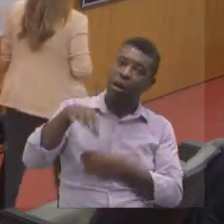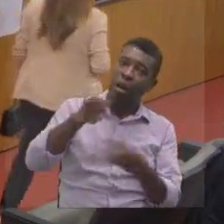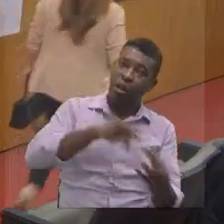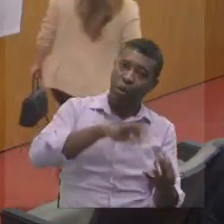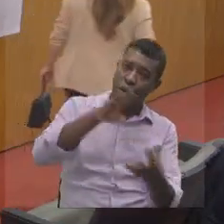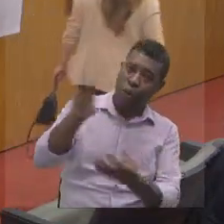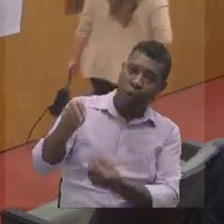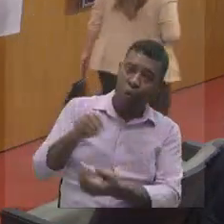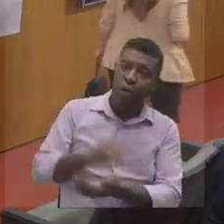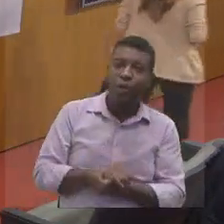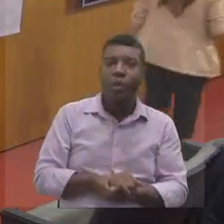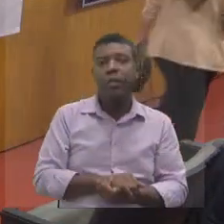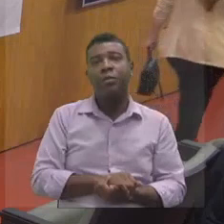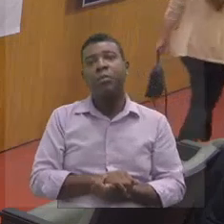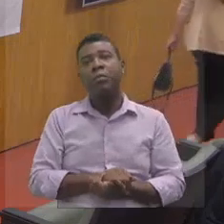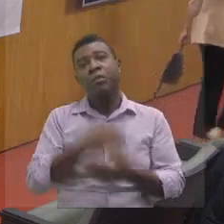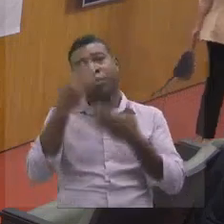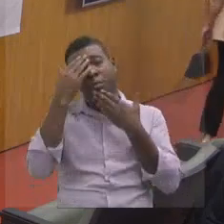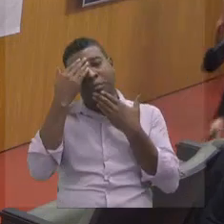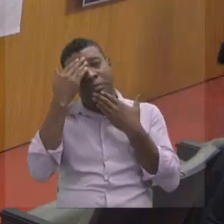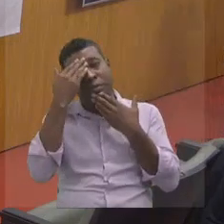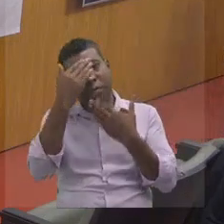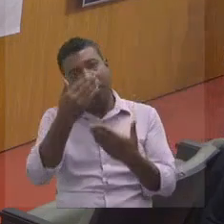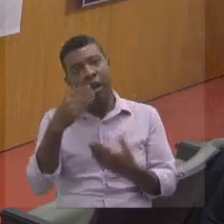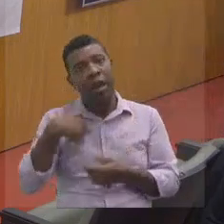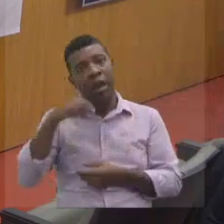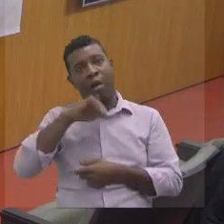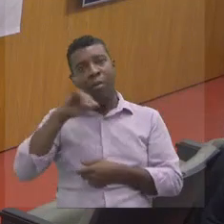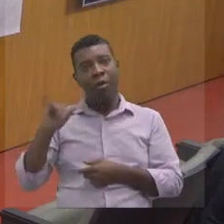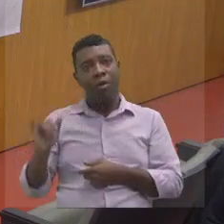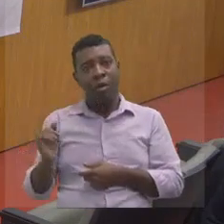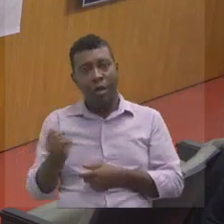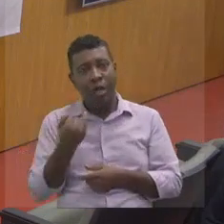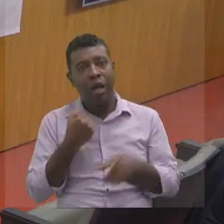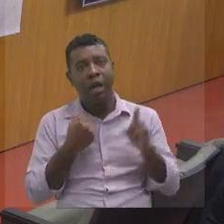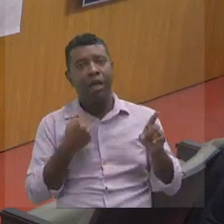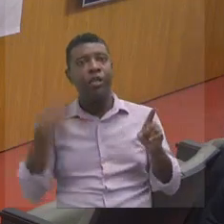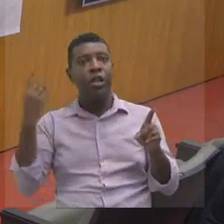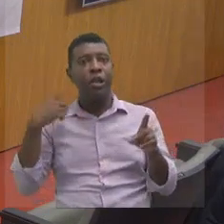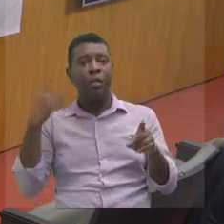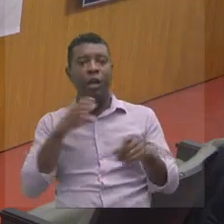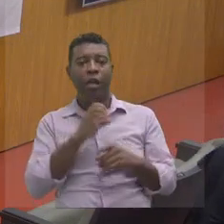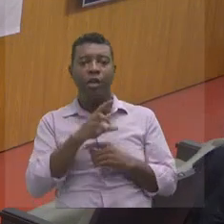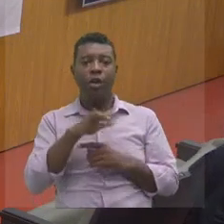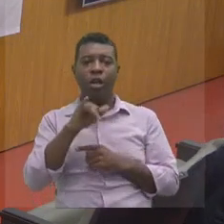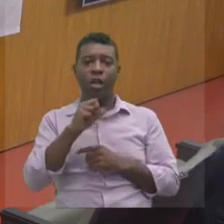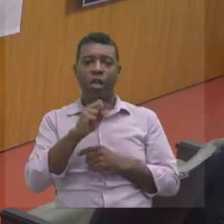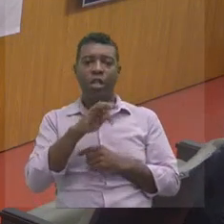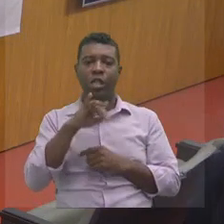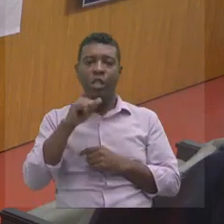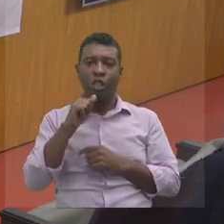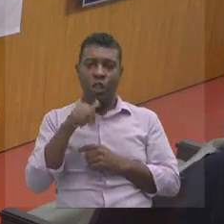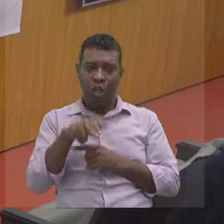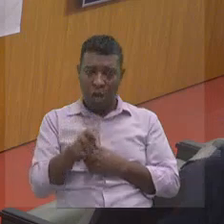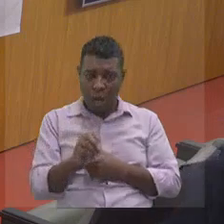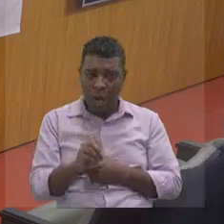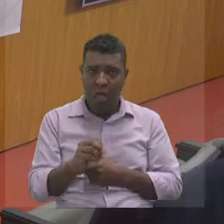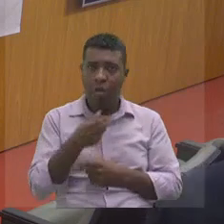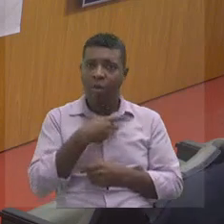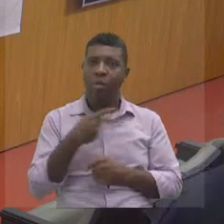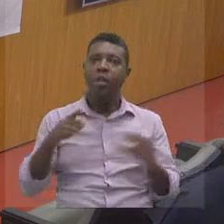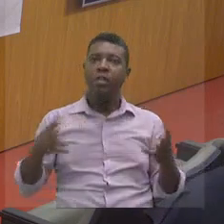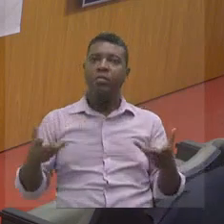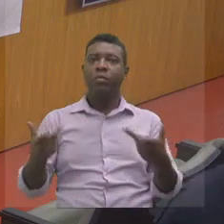todos agradecer a oportunidade ao nosso deputado Cristiano que Preside muito bem essa sessão